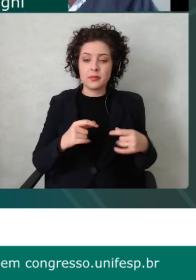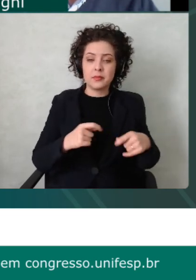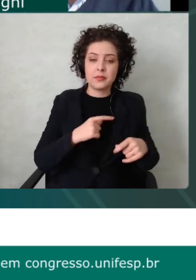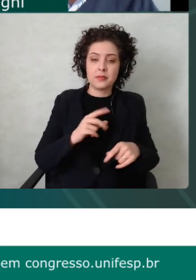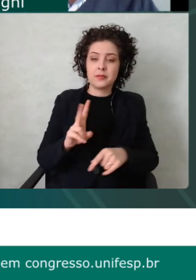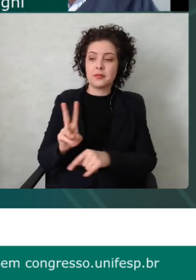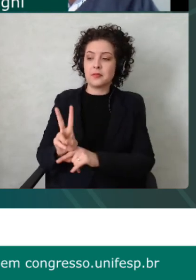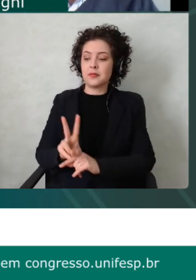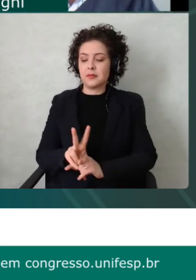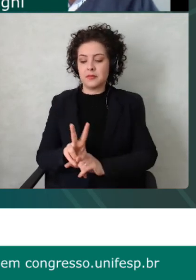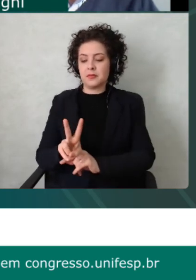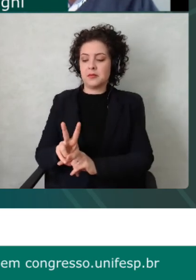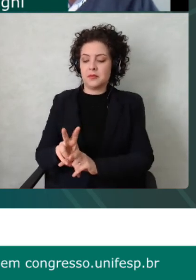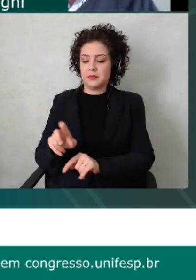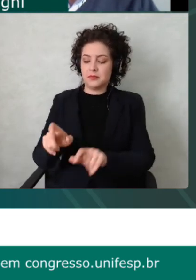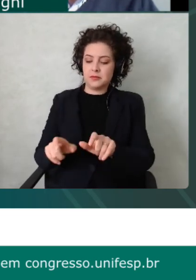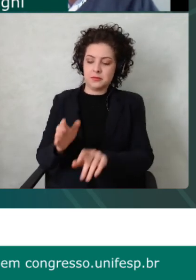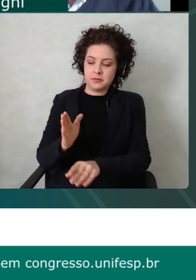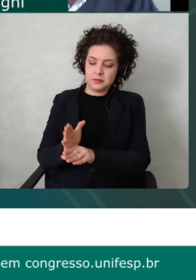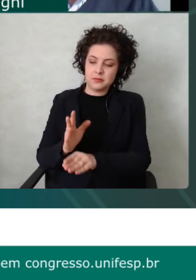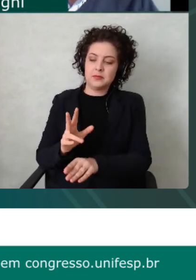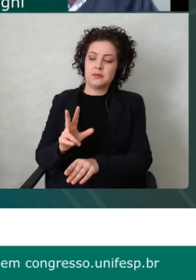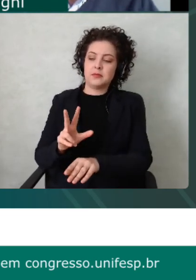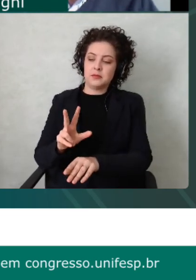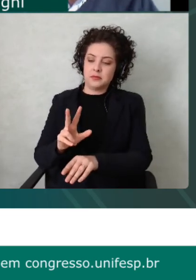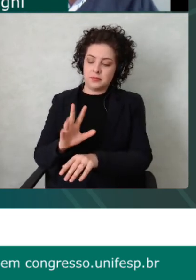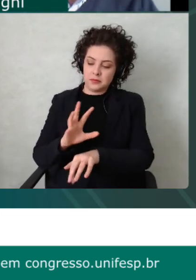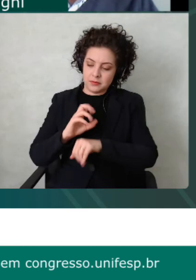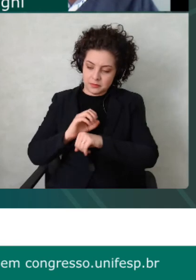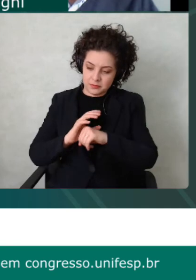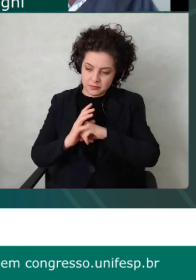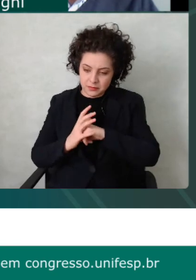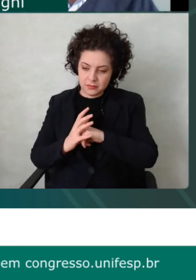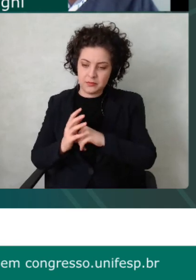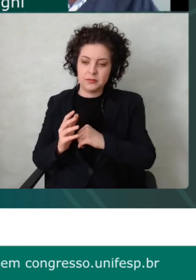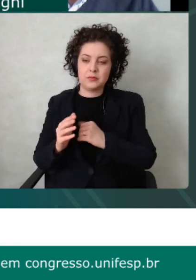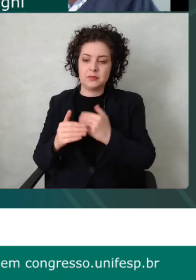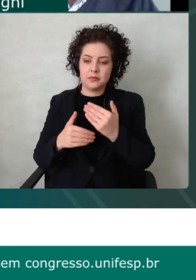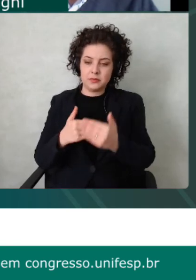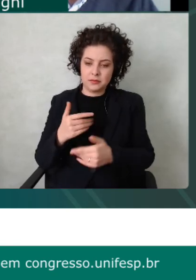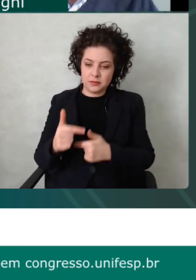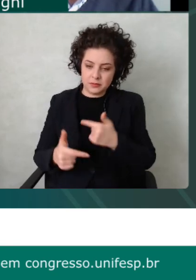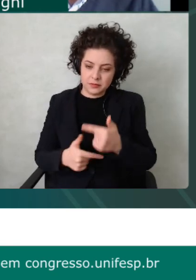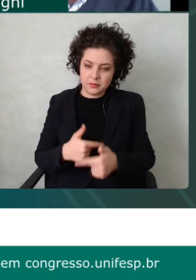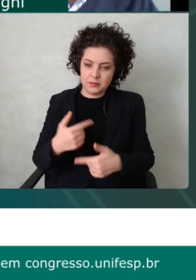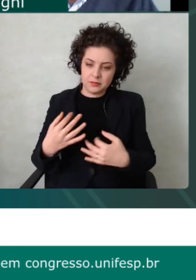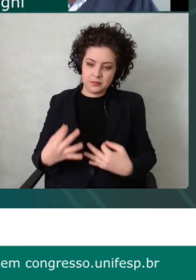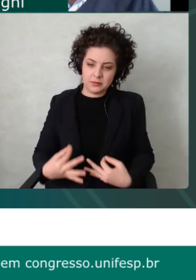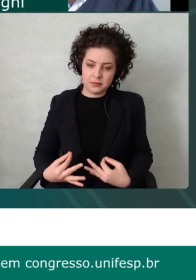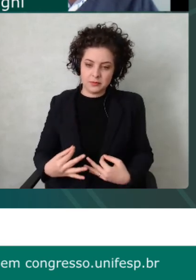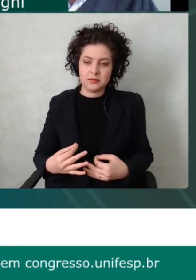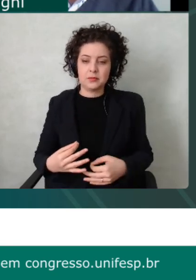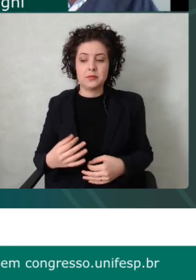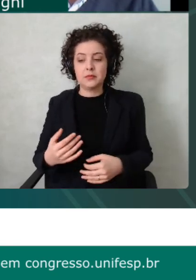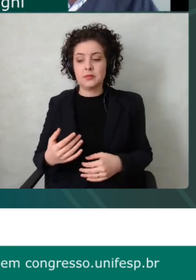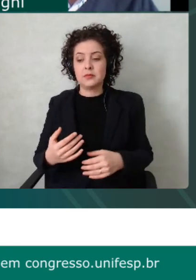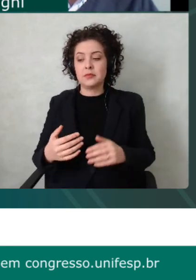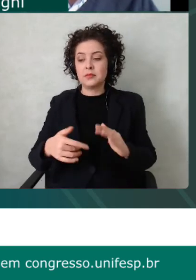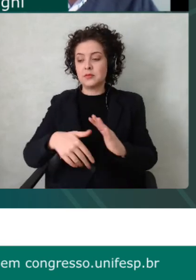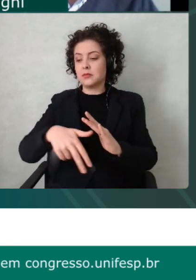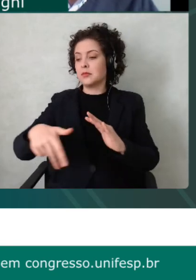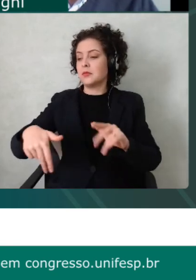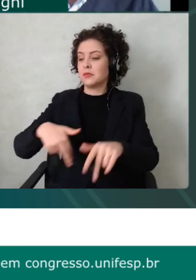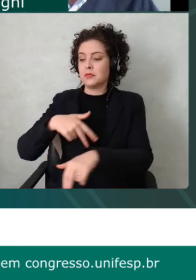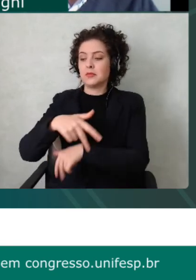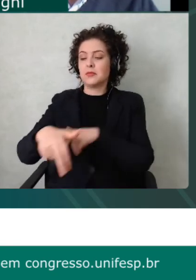está infectado e para atuar de forma sistêmica, no sentido de retirá-los de circulação. O que é difícil